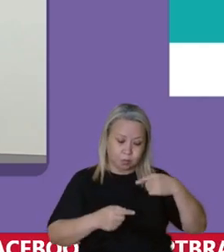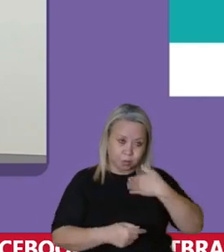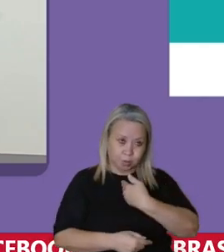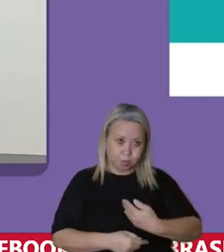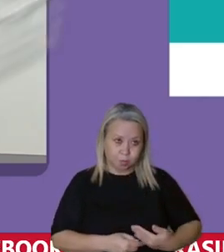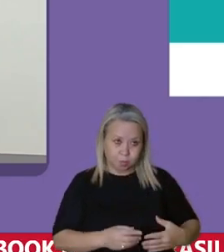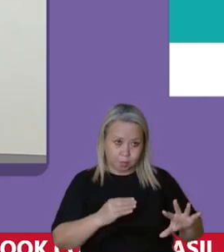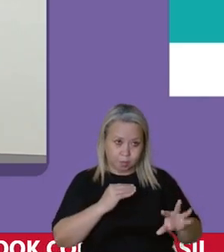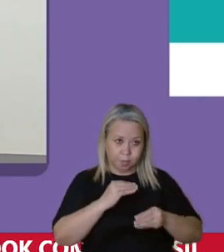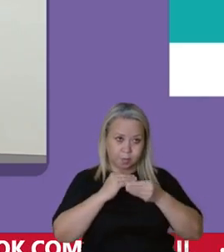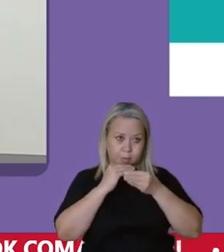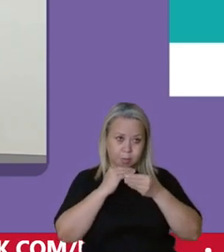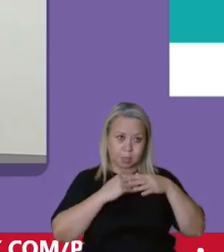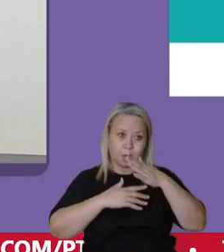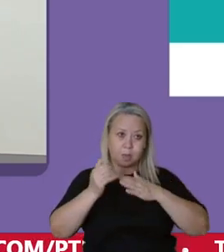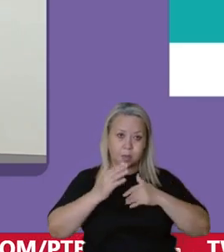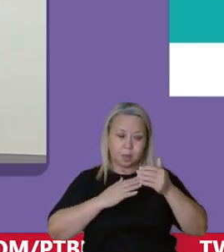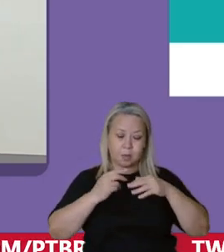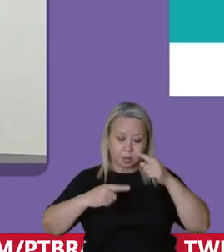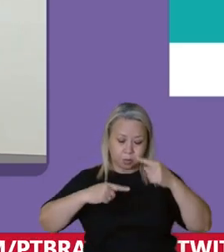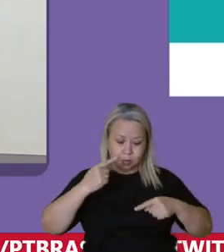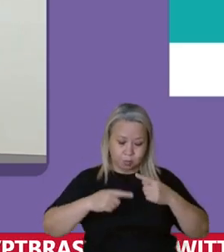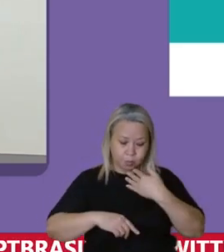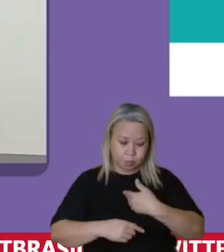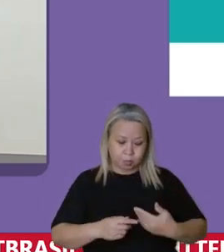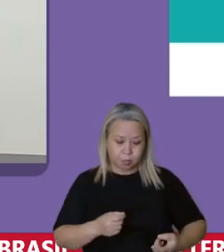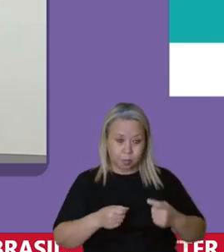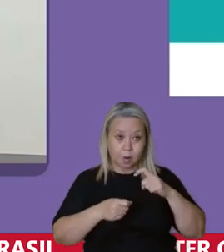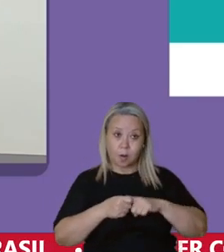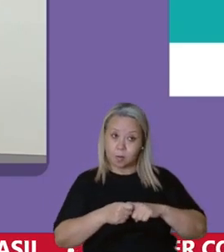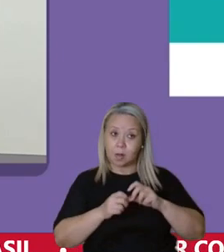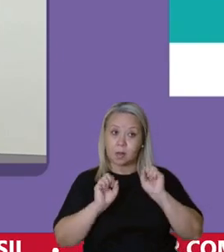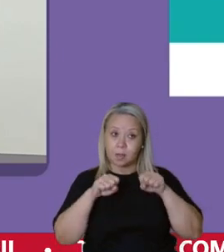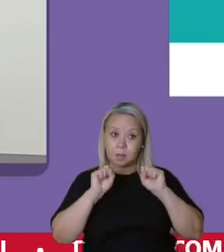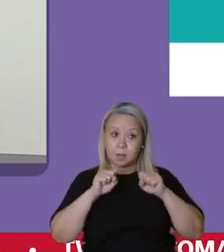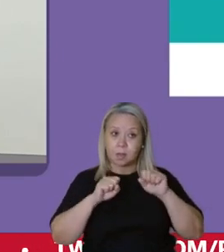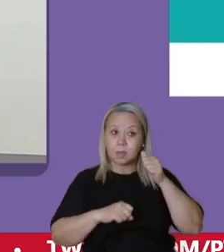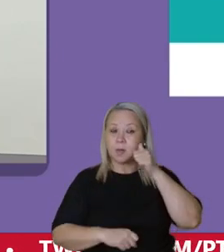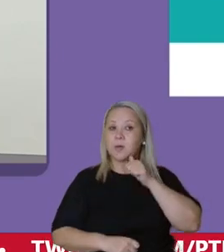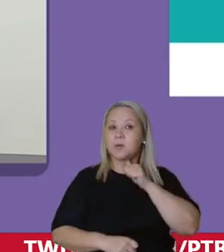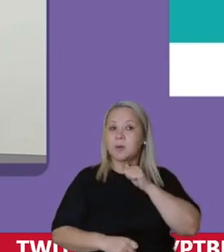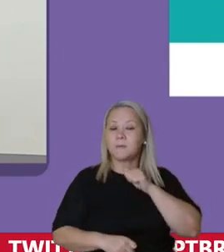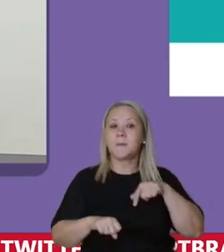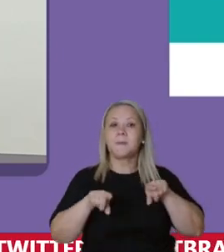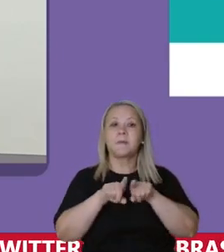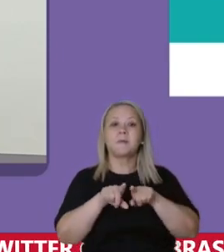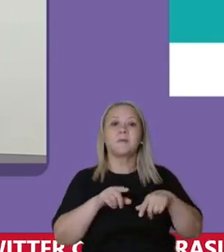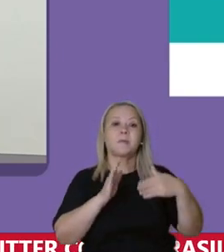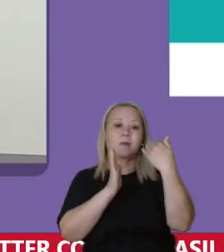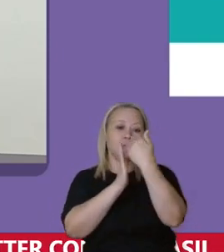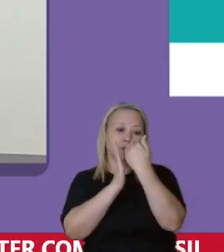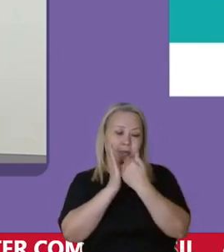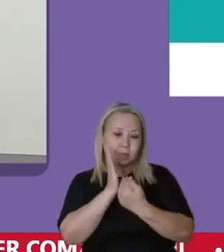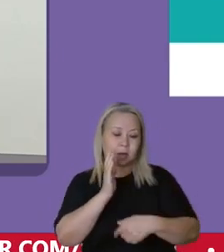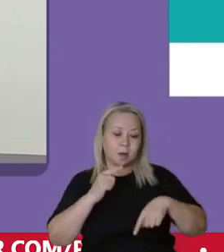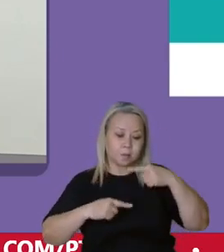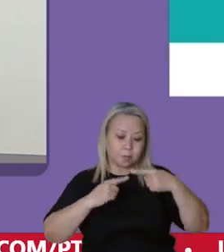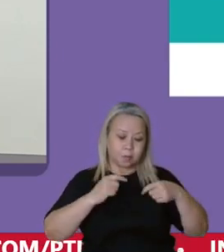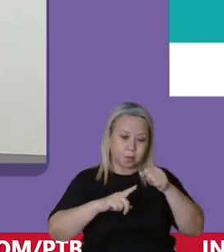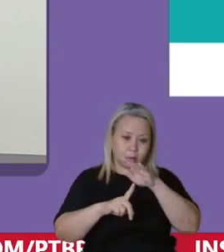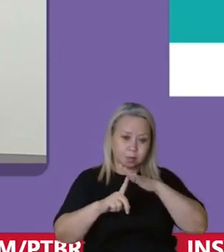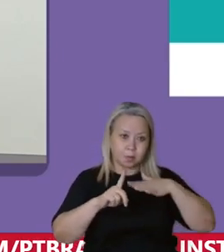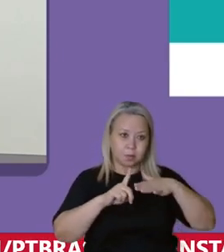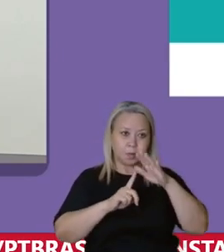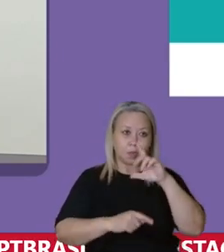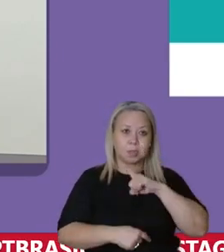a implementação e execução de políticas públicas voltadas para as mulheres, assim como também de programas, políticas sociais